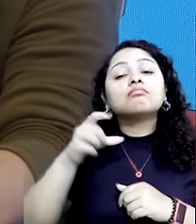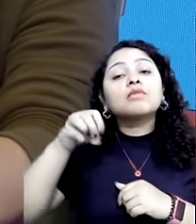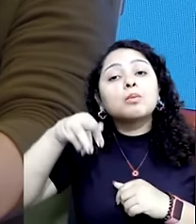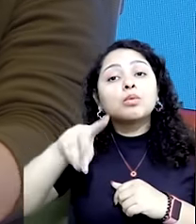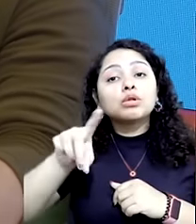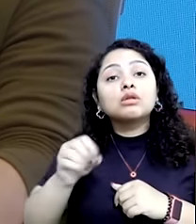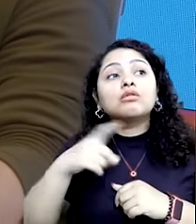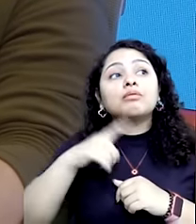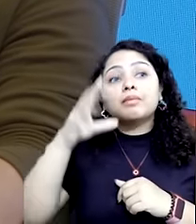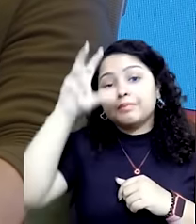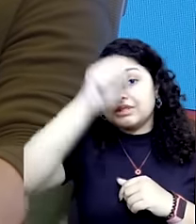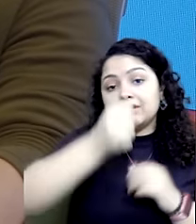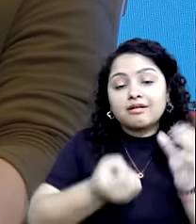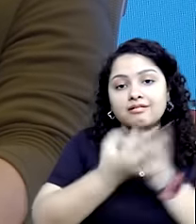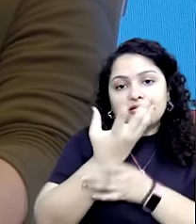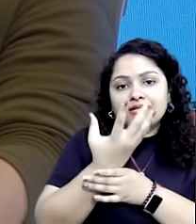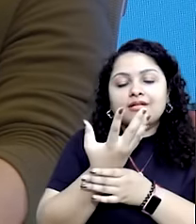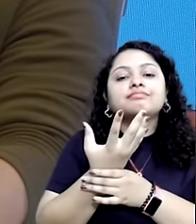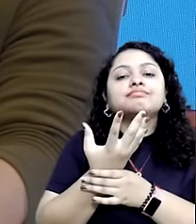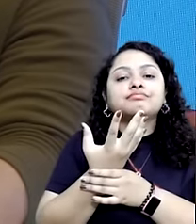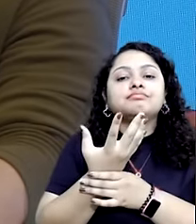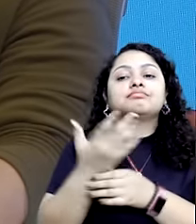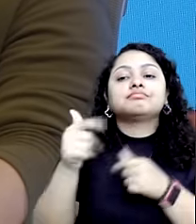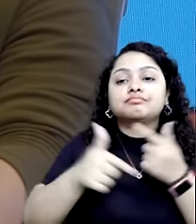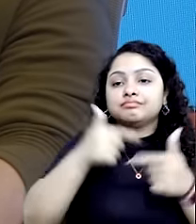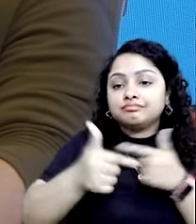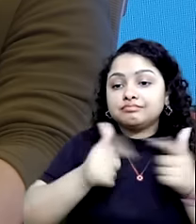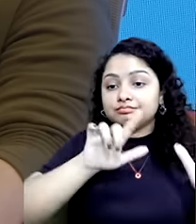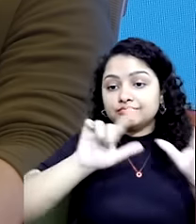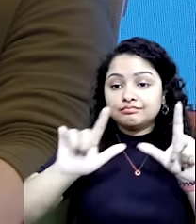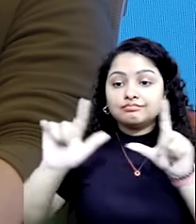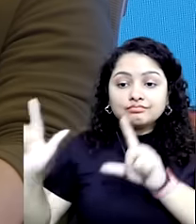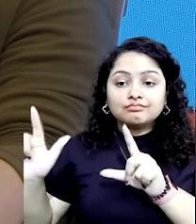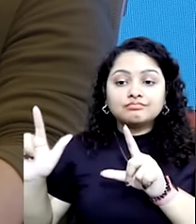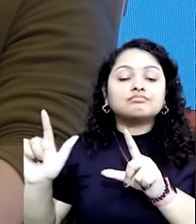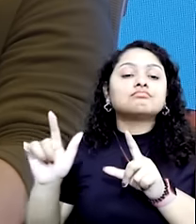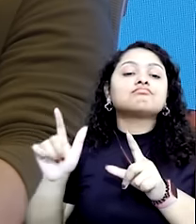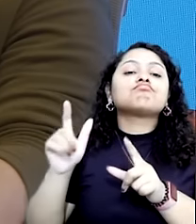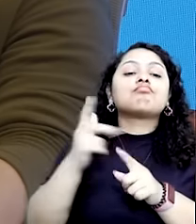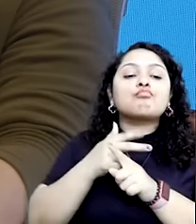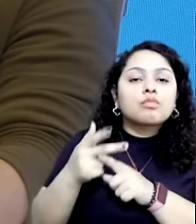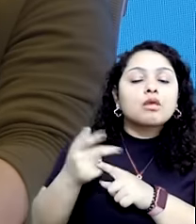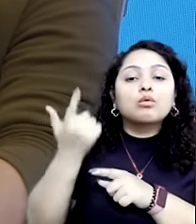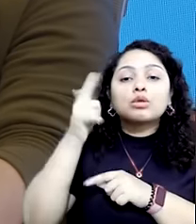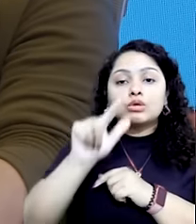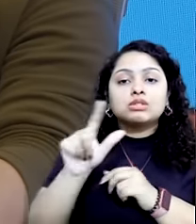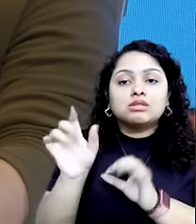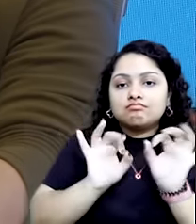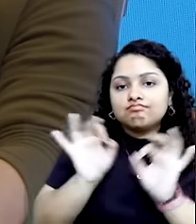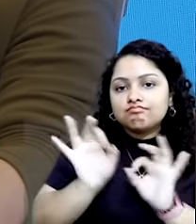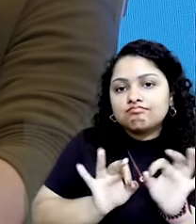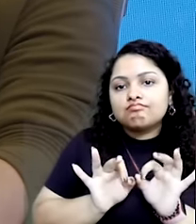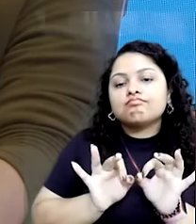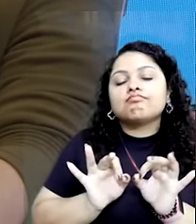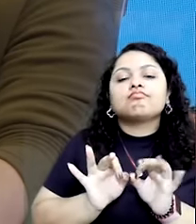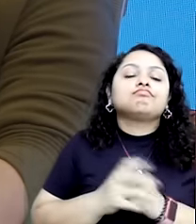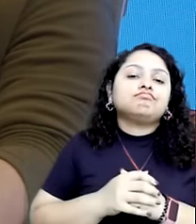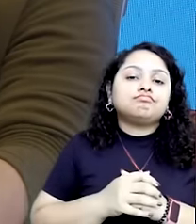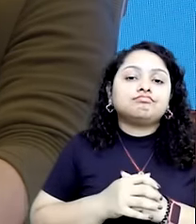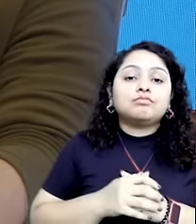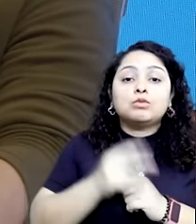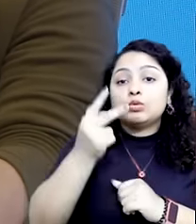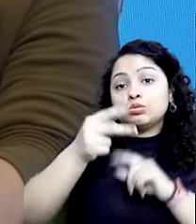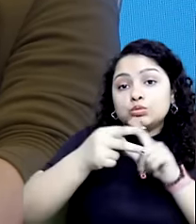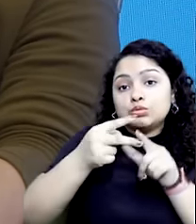vamos aprender a criar né fazer do zero ali trabalhar com transições trabalhar com recordes tal então você consegue fazer todas essas edições são os